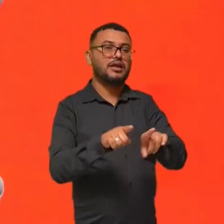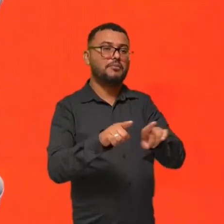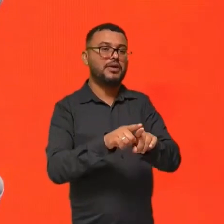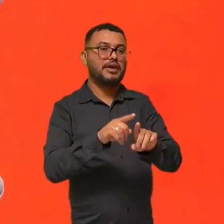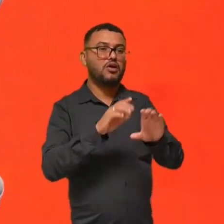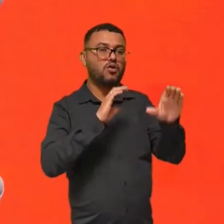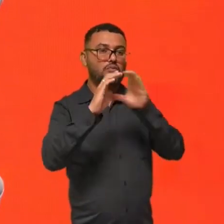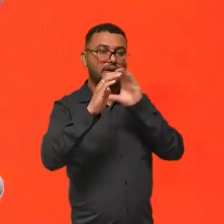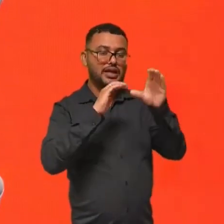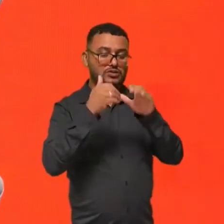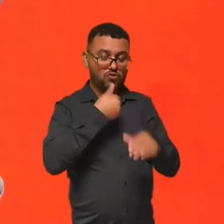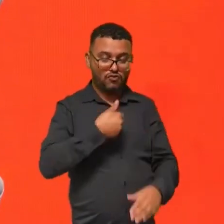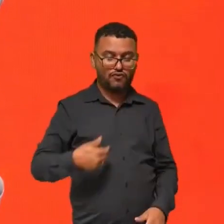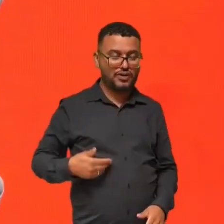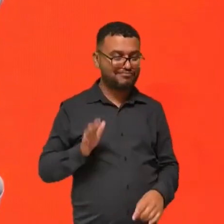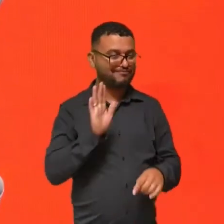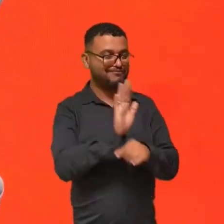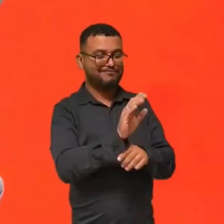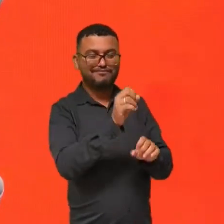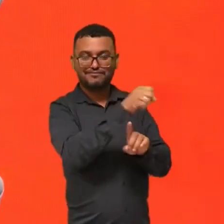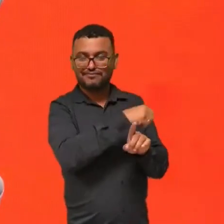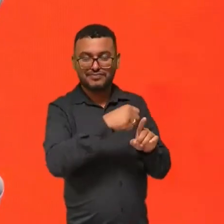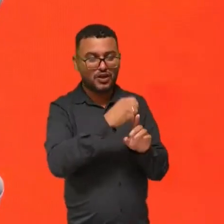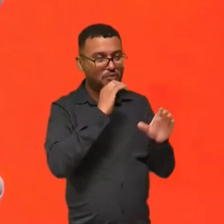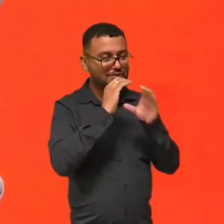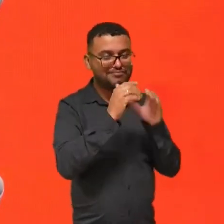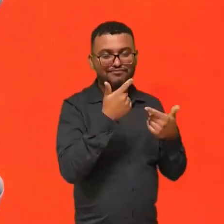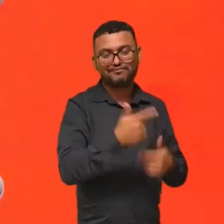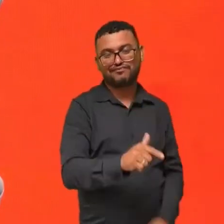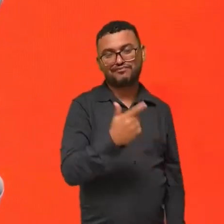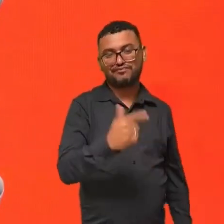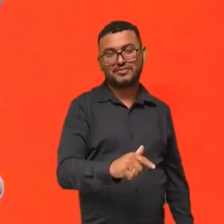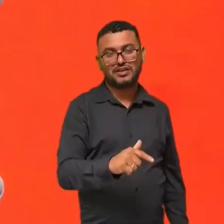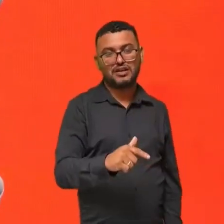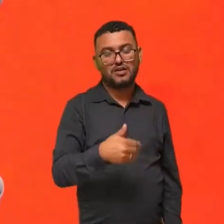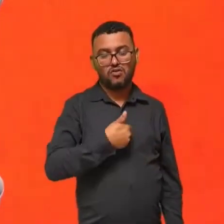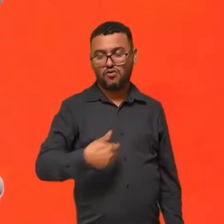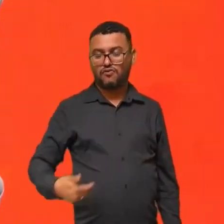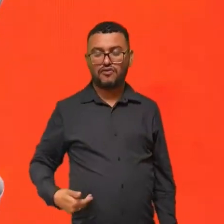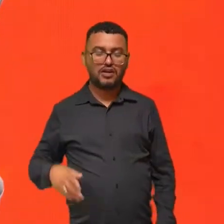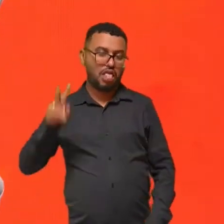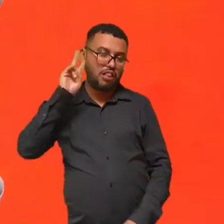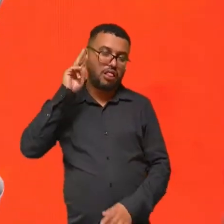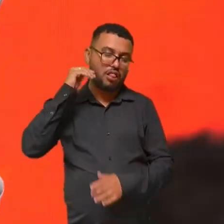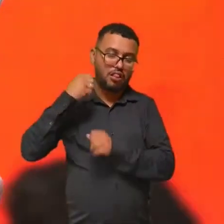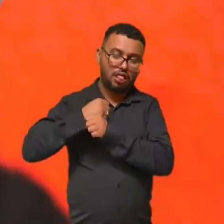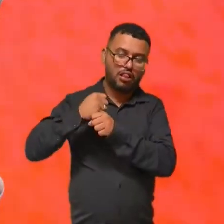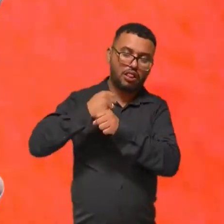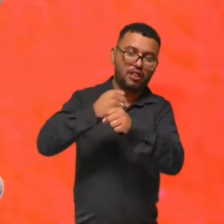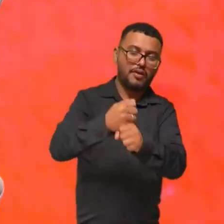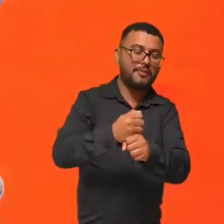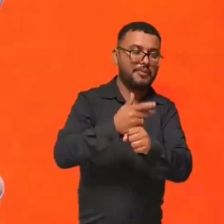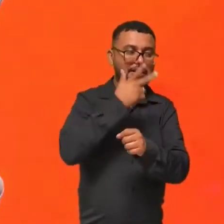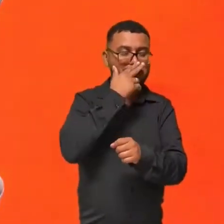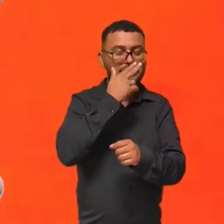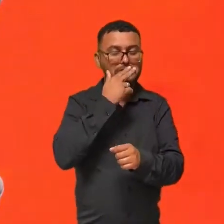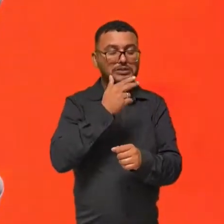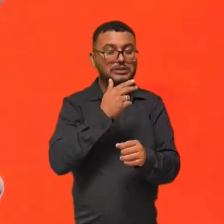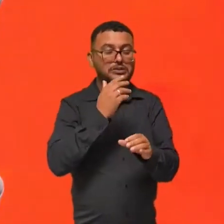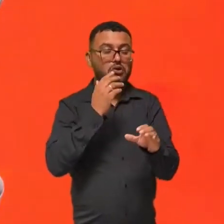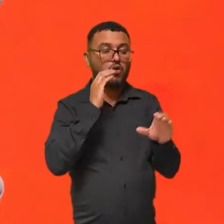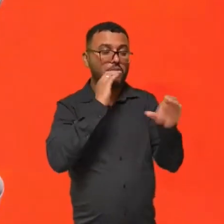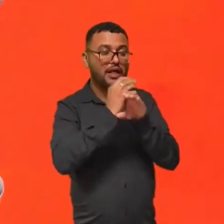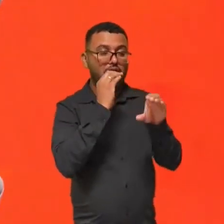sociedade. O Estado mantém, historicamente, um distanciamento brutal. Eu lembro uma vez que eu